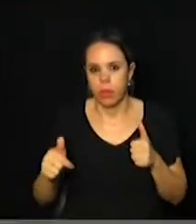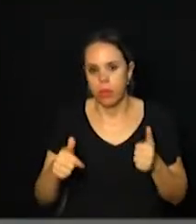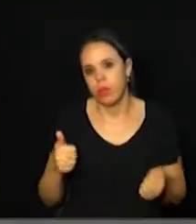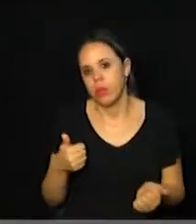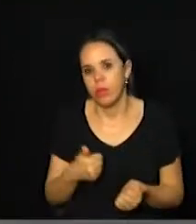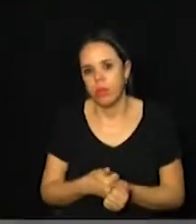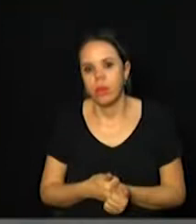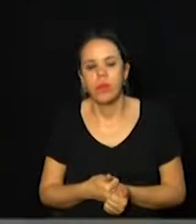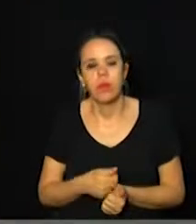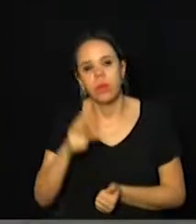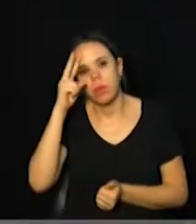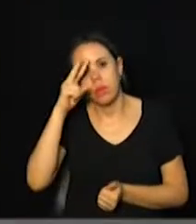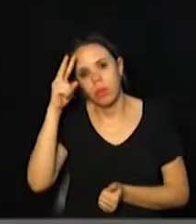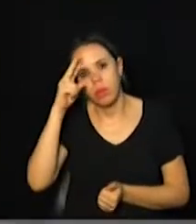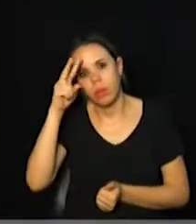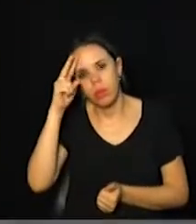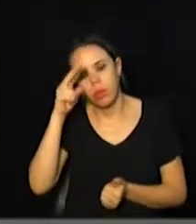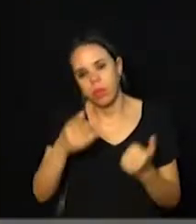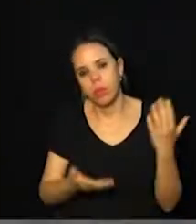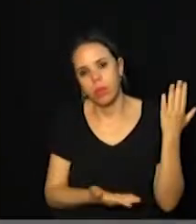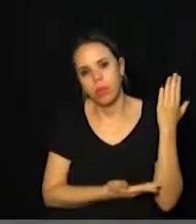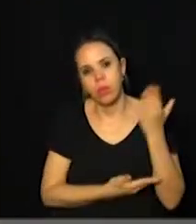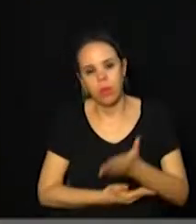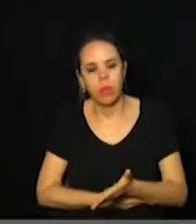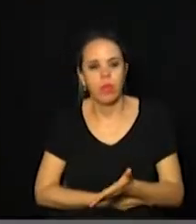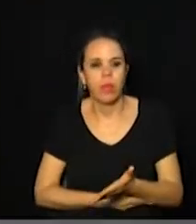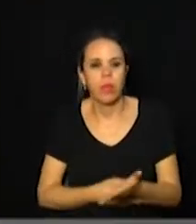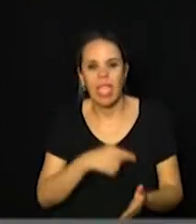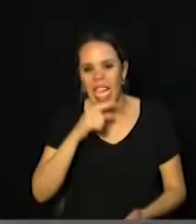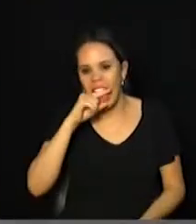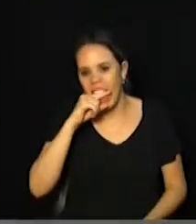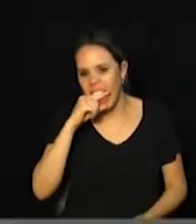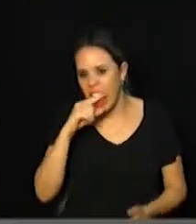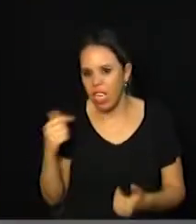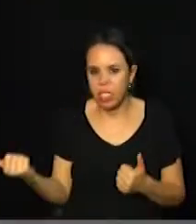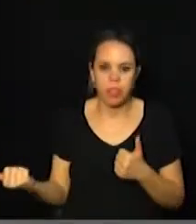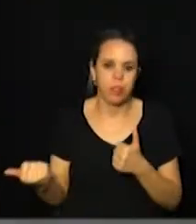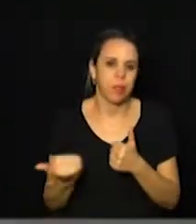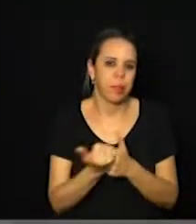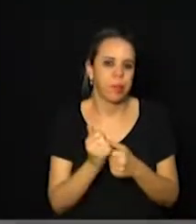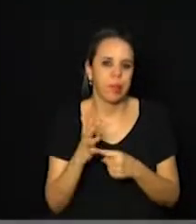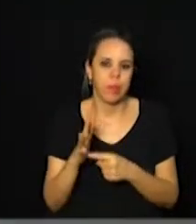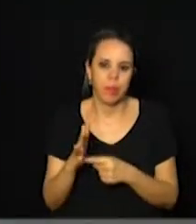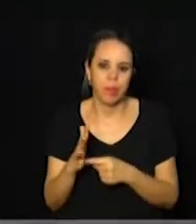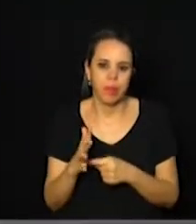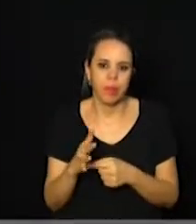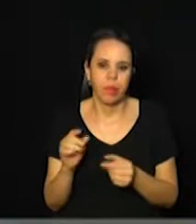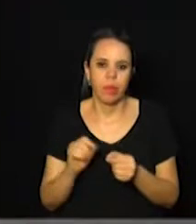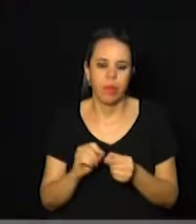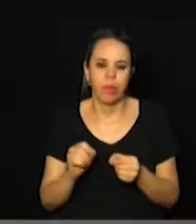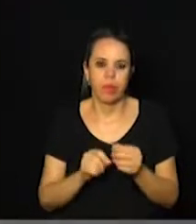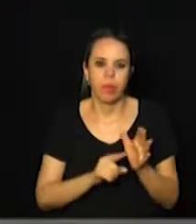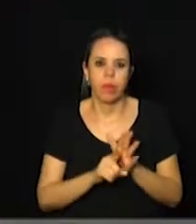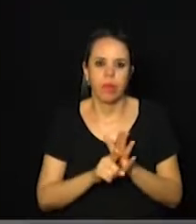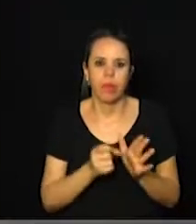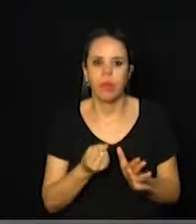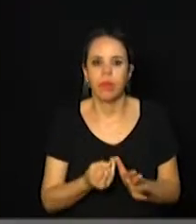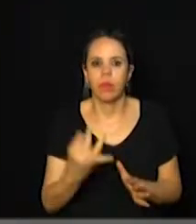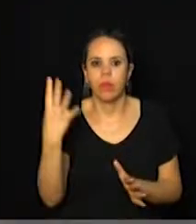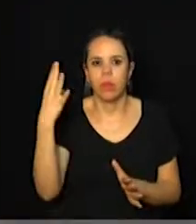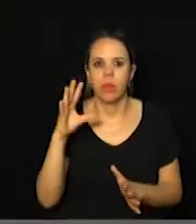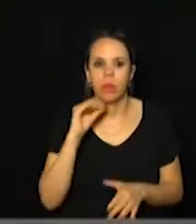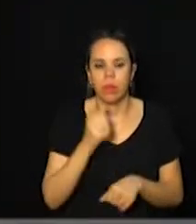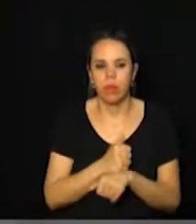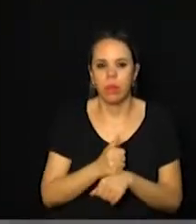quem não lembro gol dos cortadores de cana foram substituídos pelas máquinas se alguém fizer a estatística de quantos companheiros